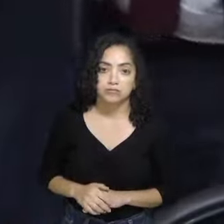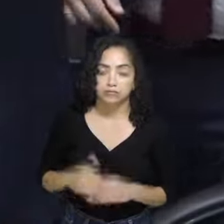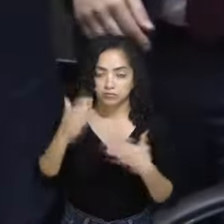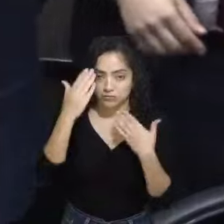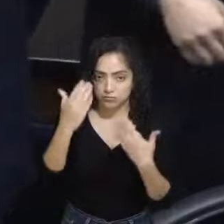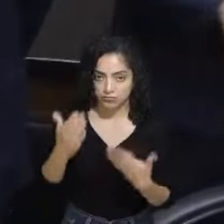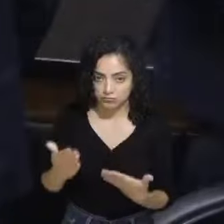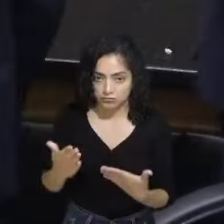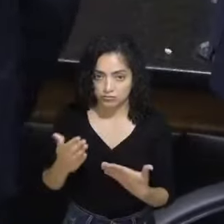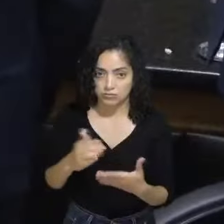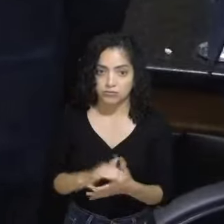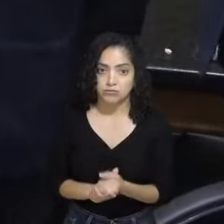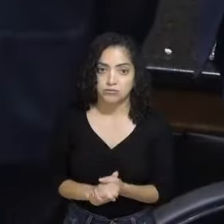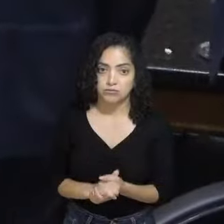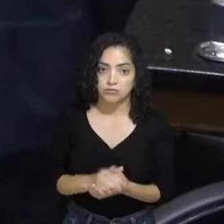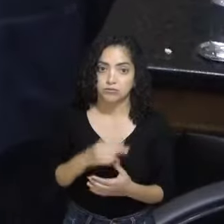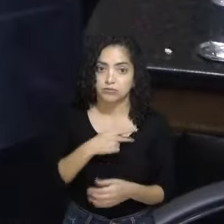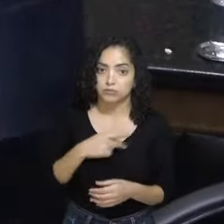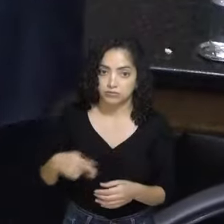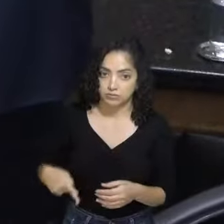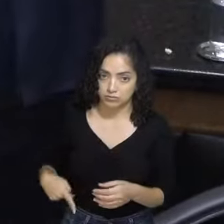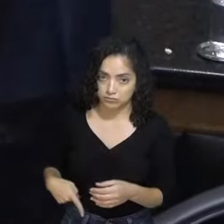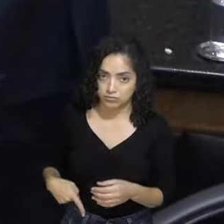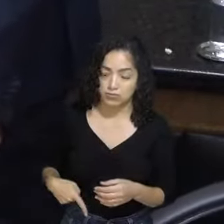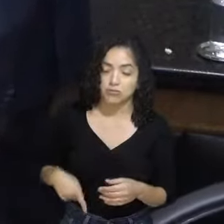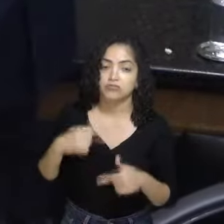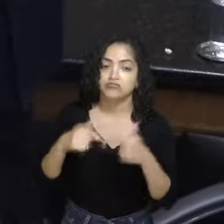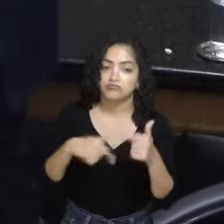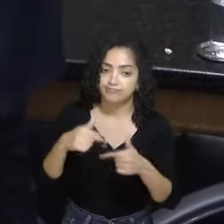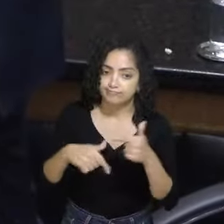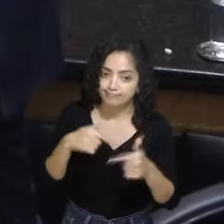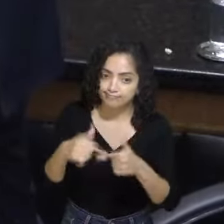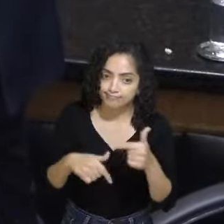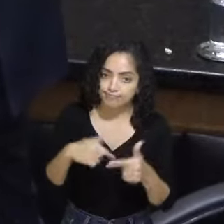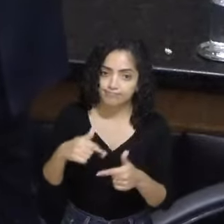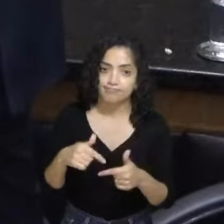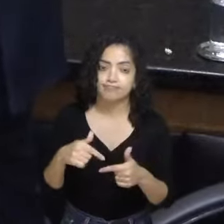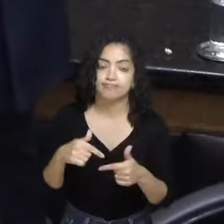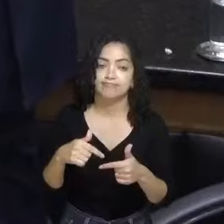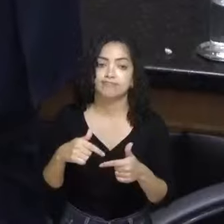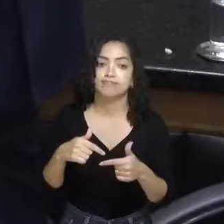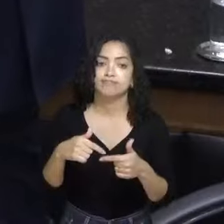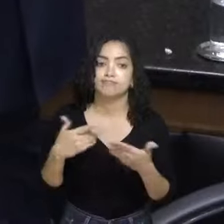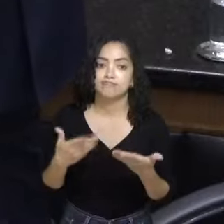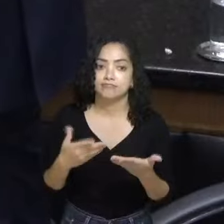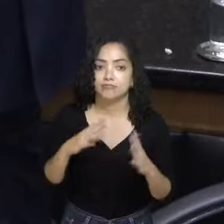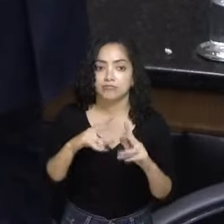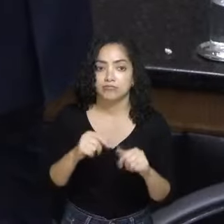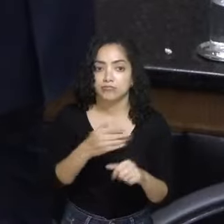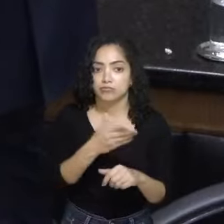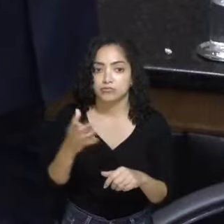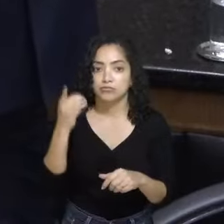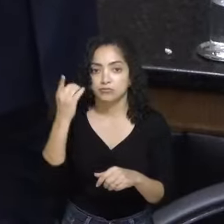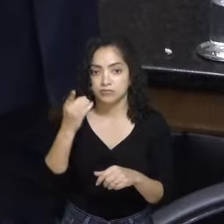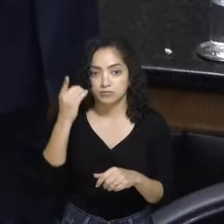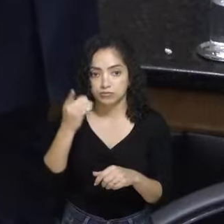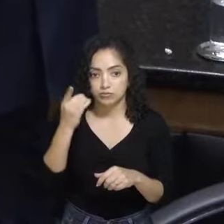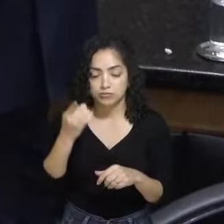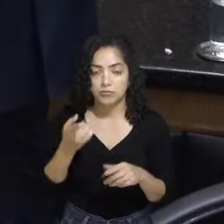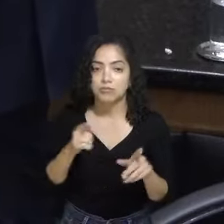Agradecer ao novo presidente pela condução dos trabalhos nesse ano, a todos os deputados pela